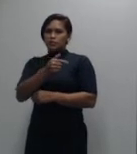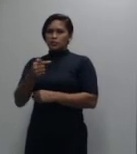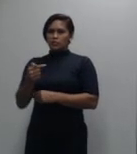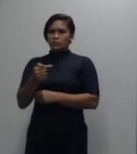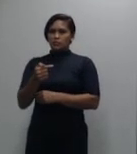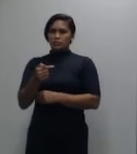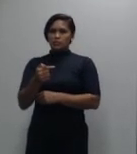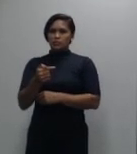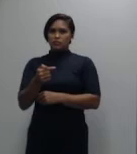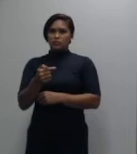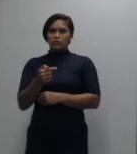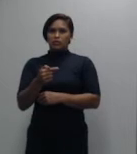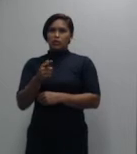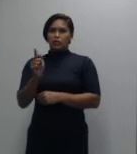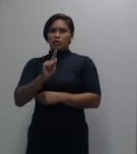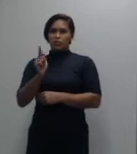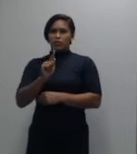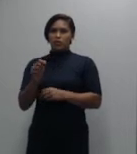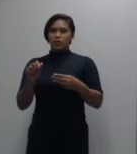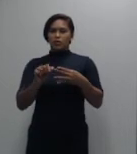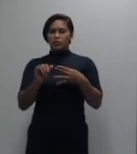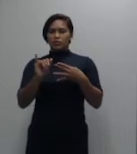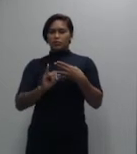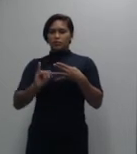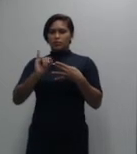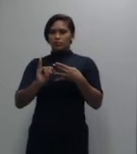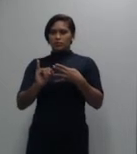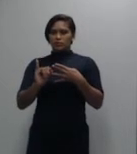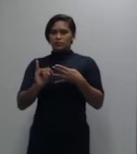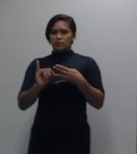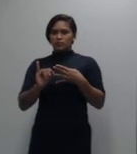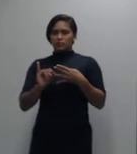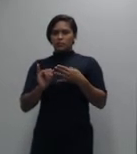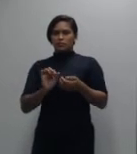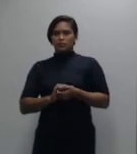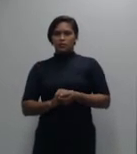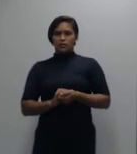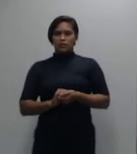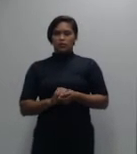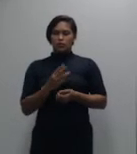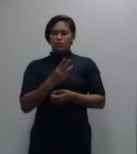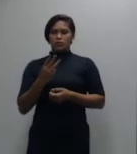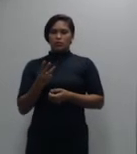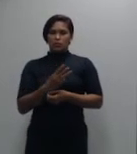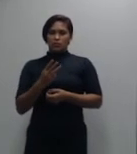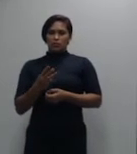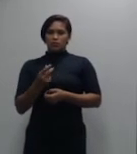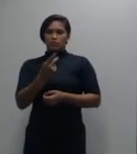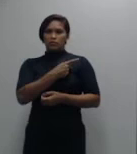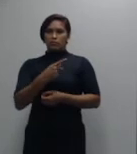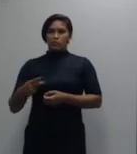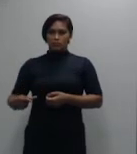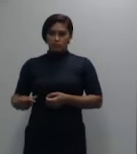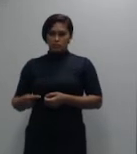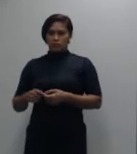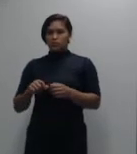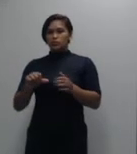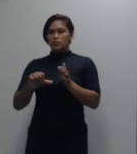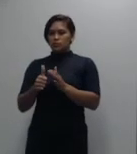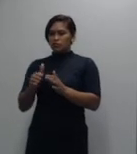757 agravo interno o 33 presidente da